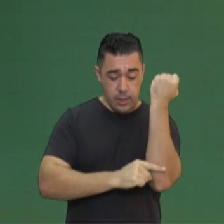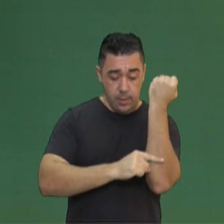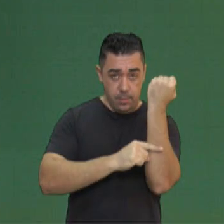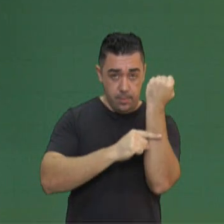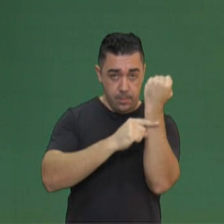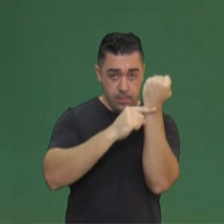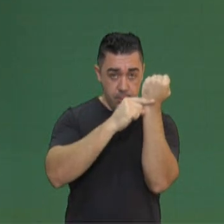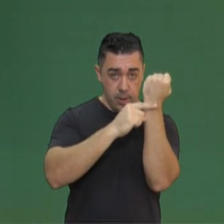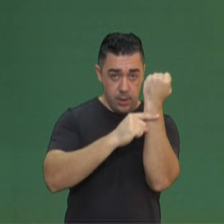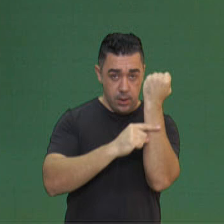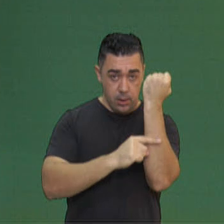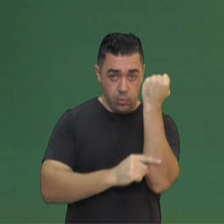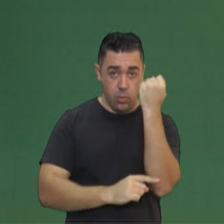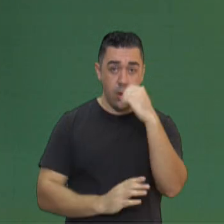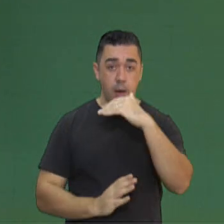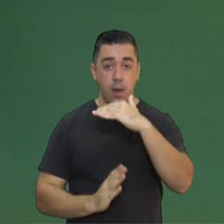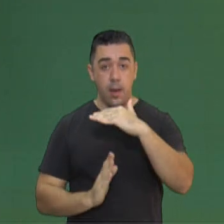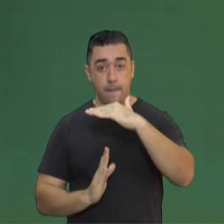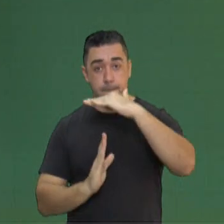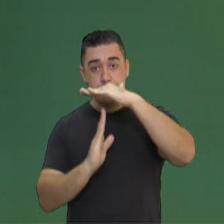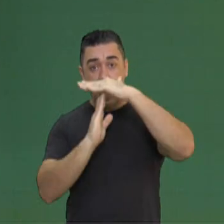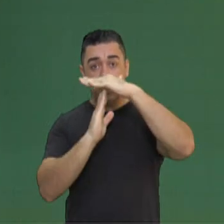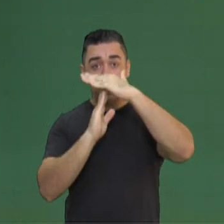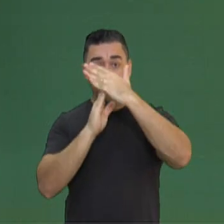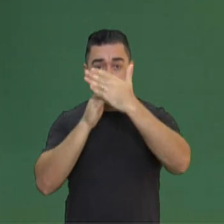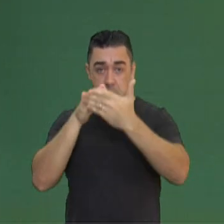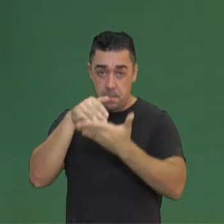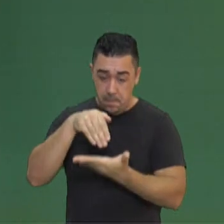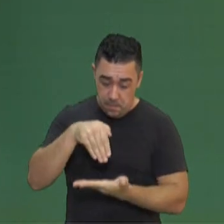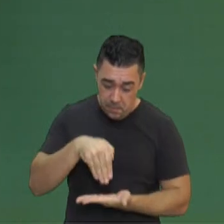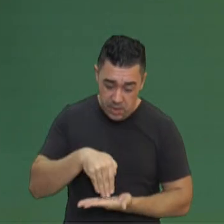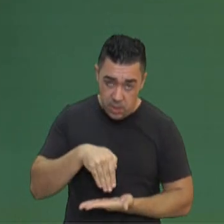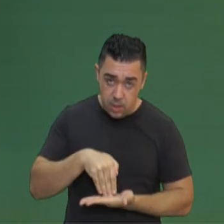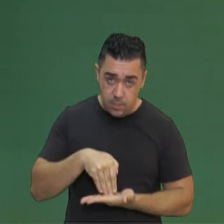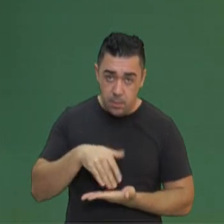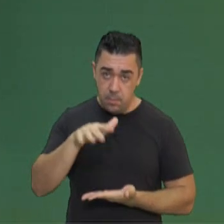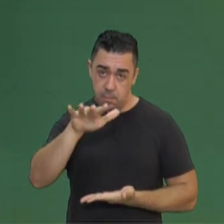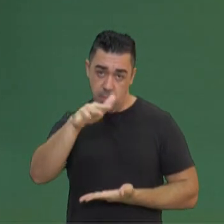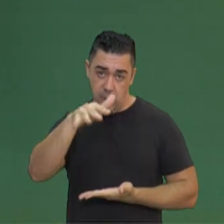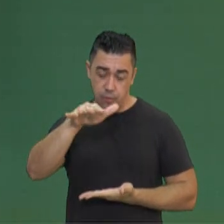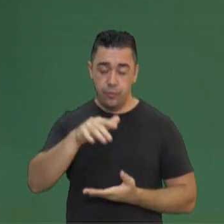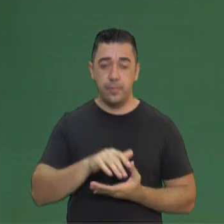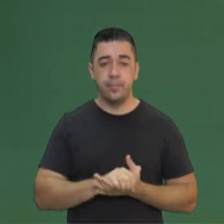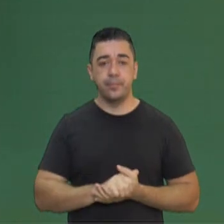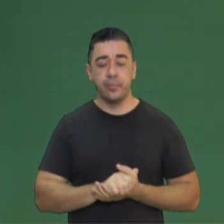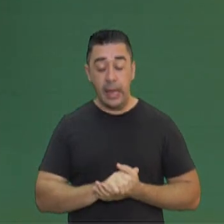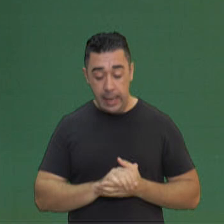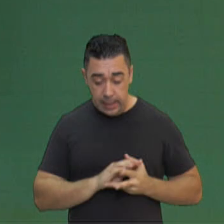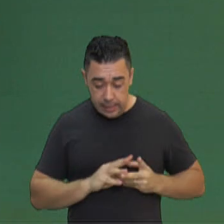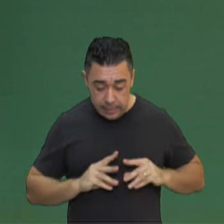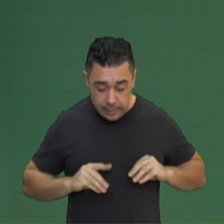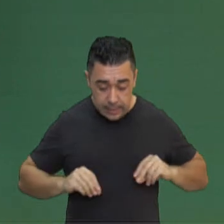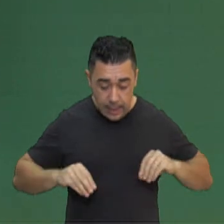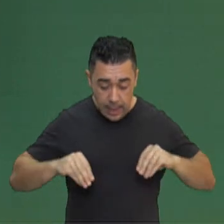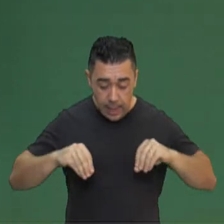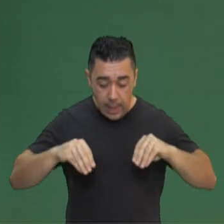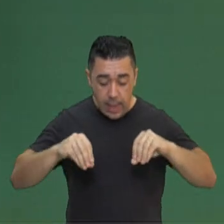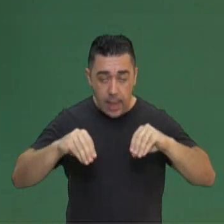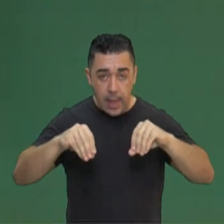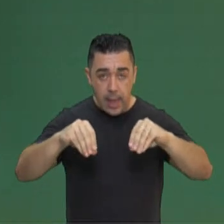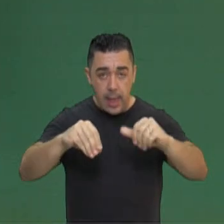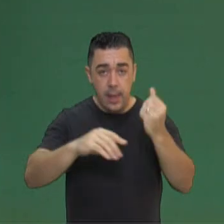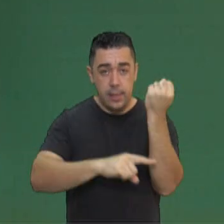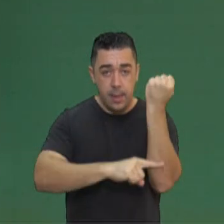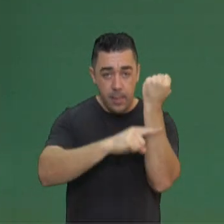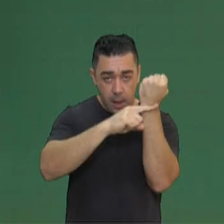a máxima, a mínima, né? Qual é a média do dia, a temperatura do solo também, isso vai ajudar bastante